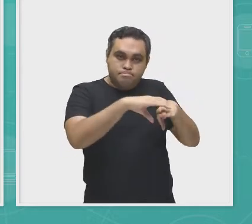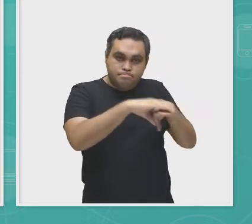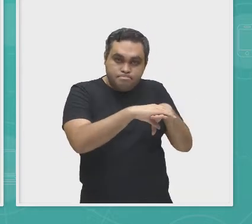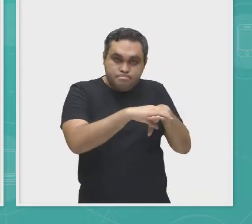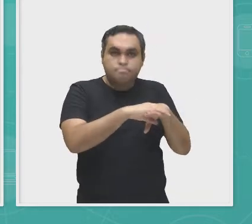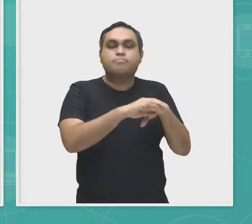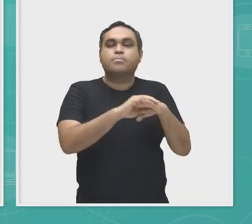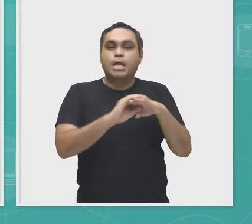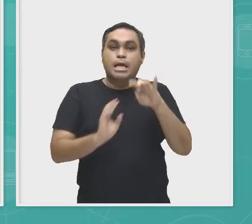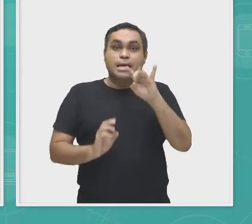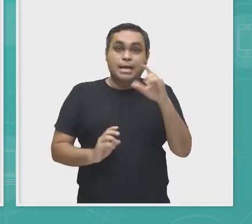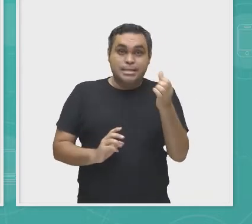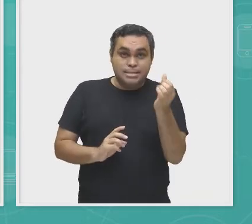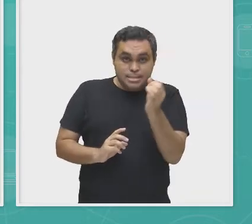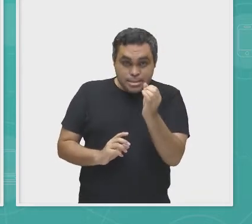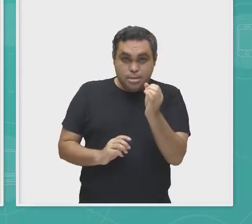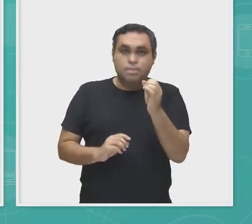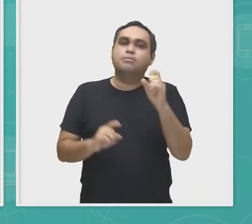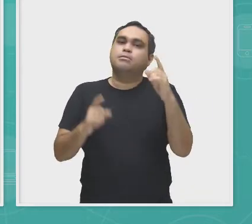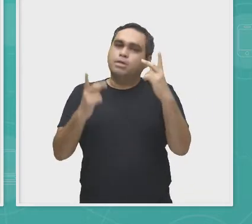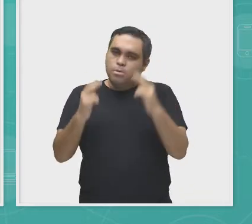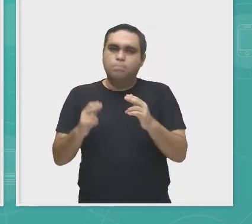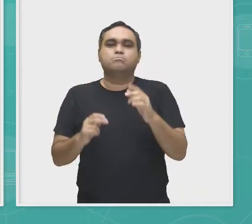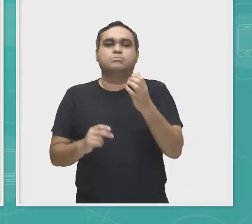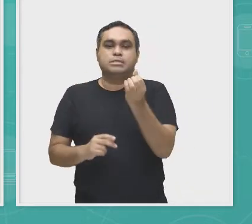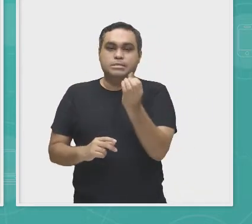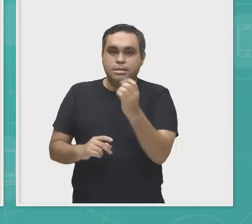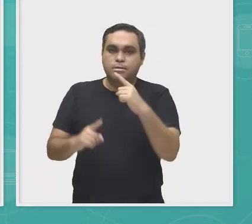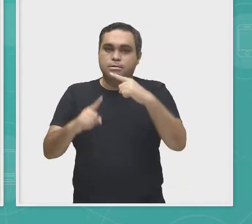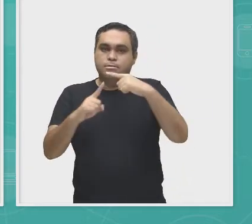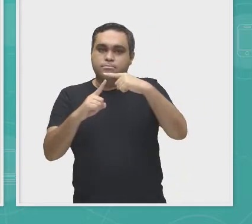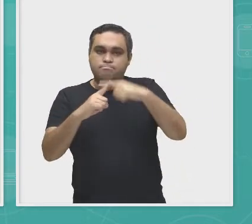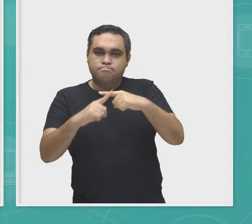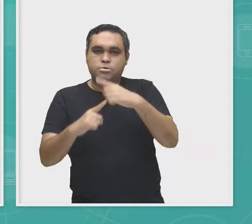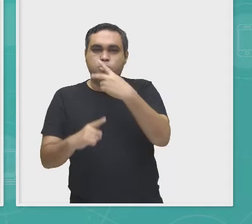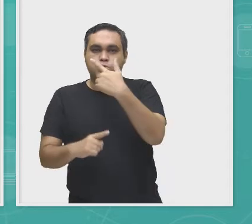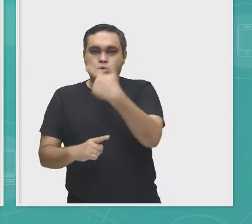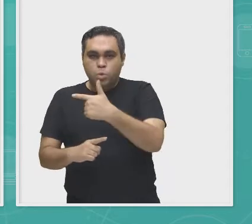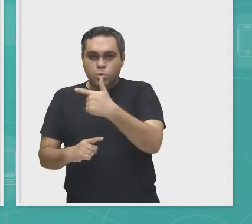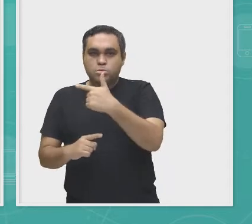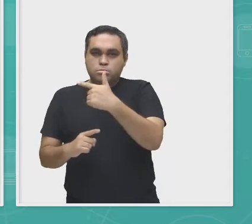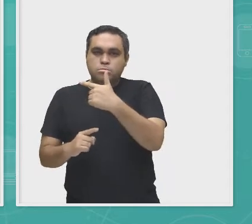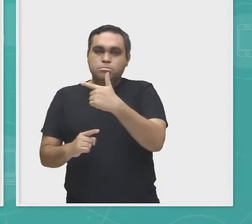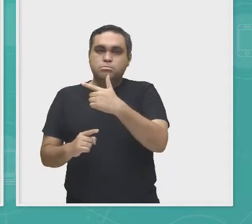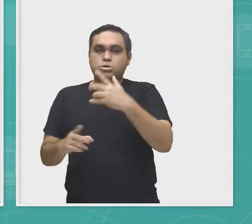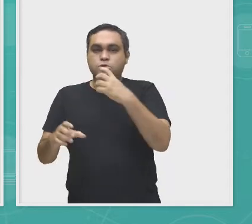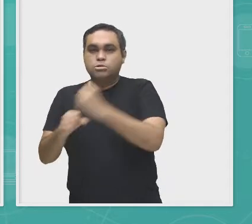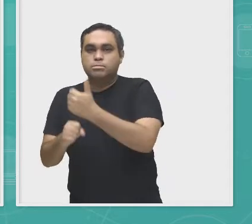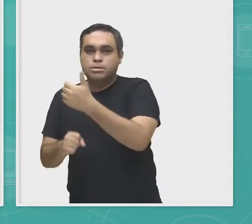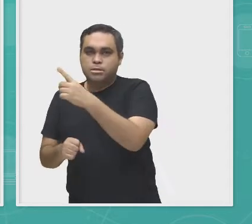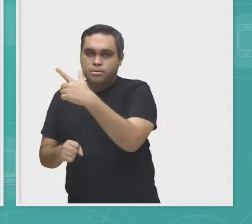a 120. E 5 pares de meia